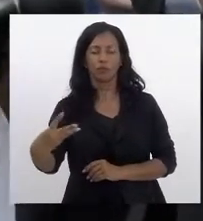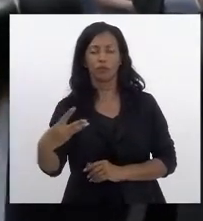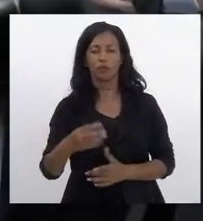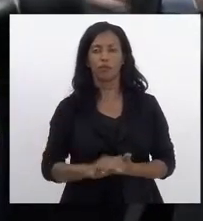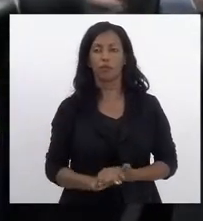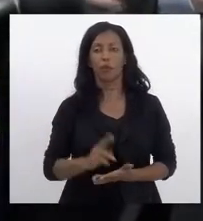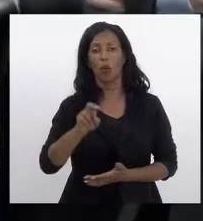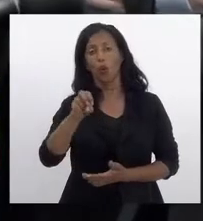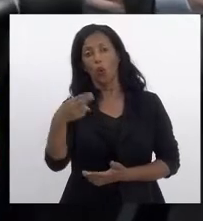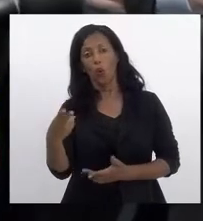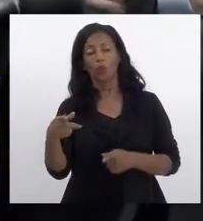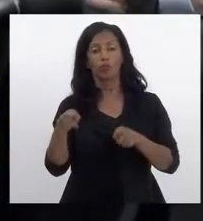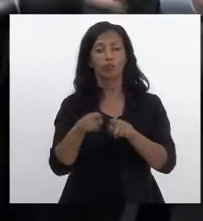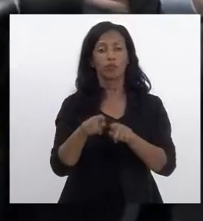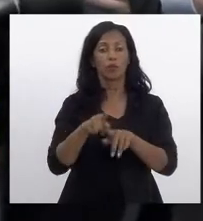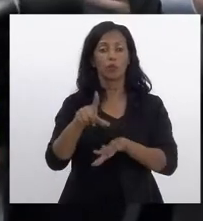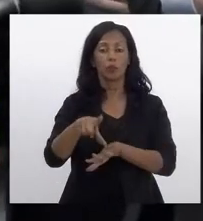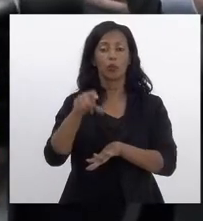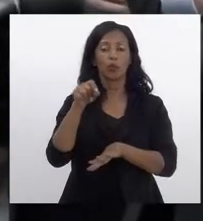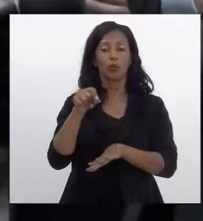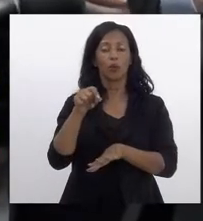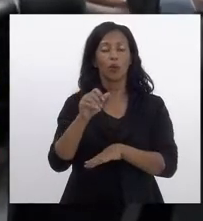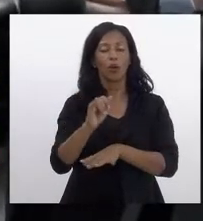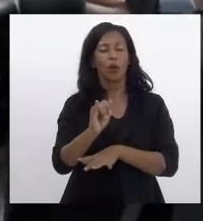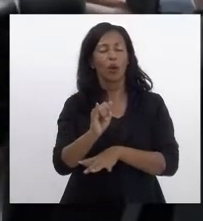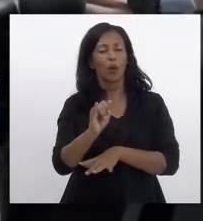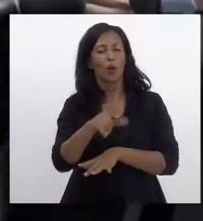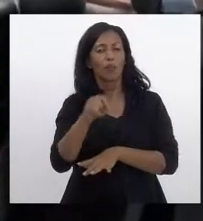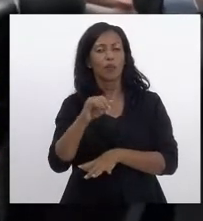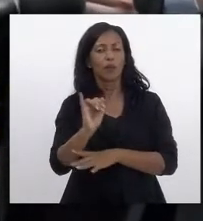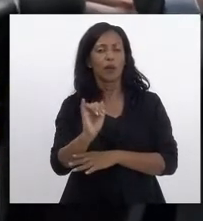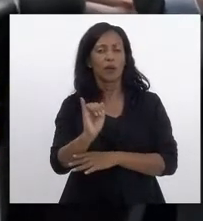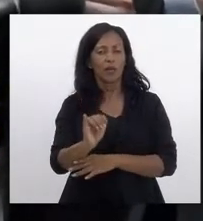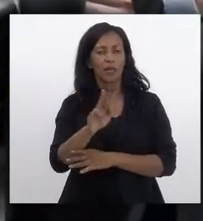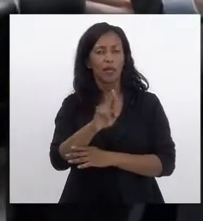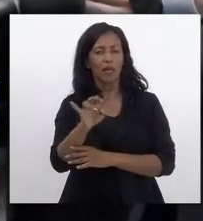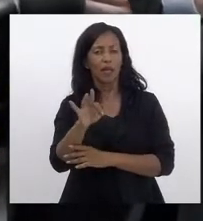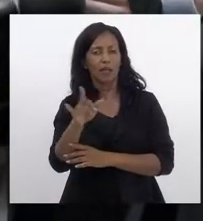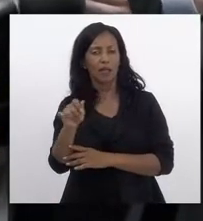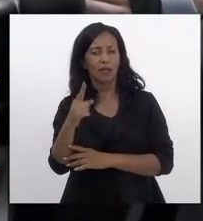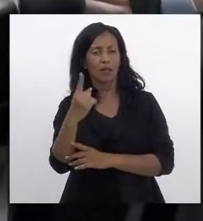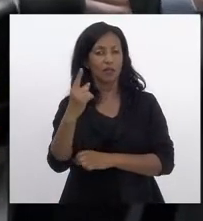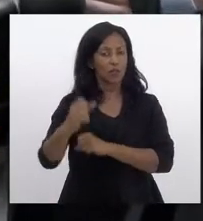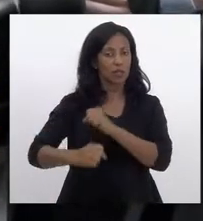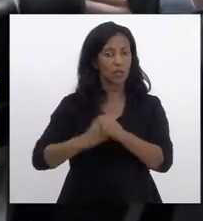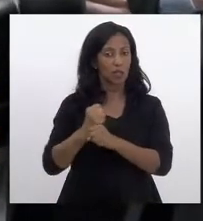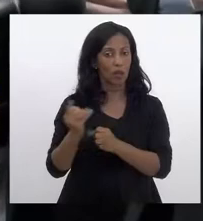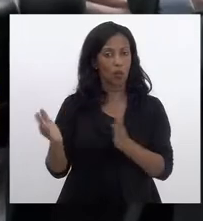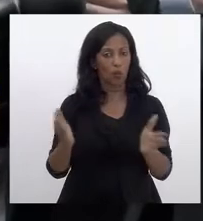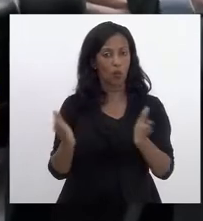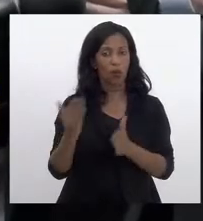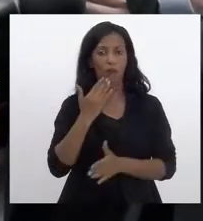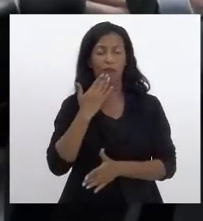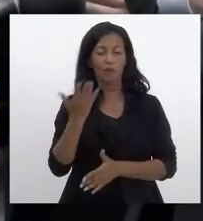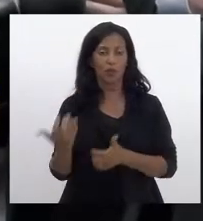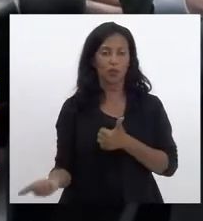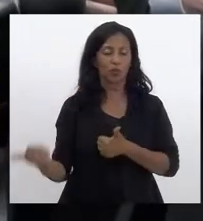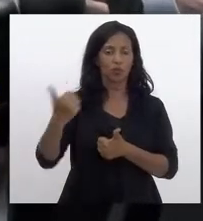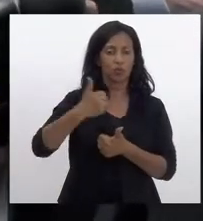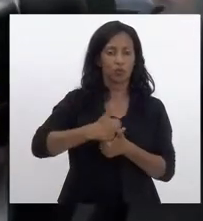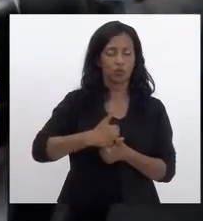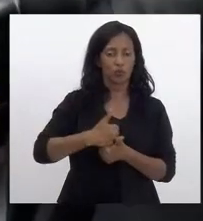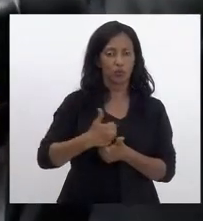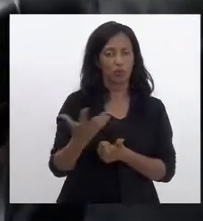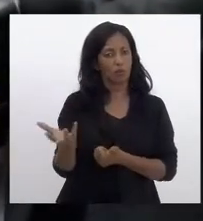ou, mediante opção irretratável, no prazo de até um ano, requerer a substituição da